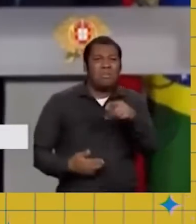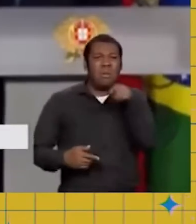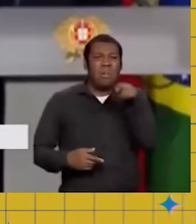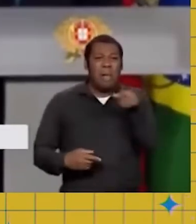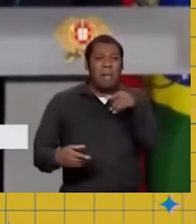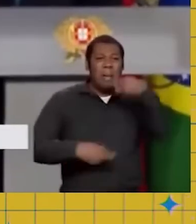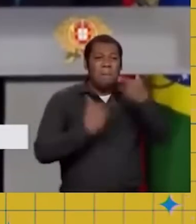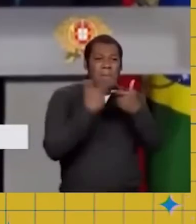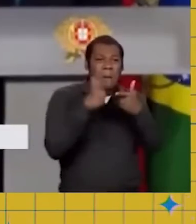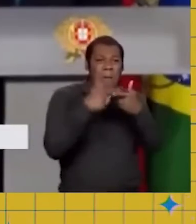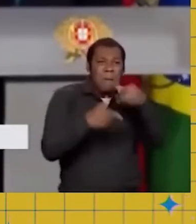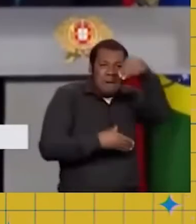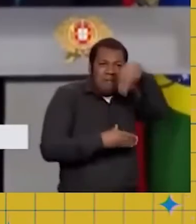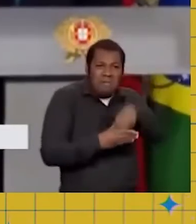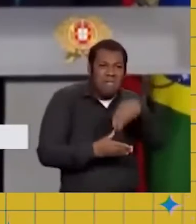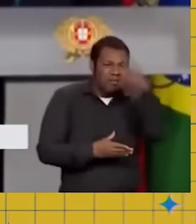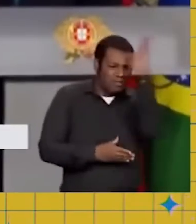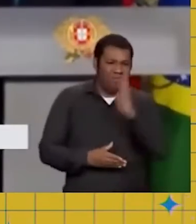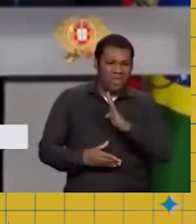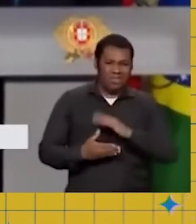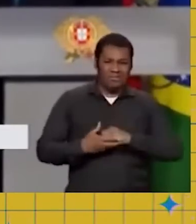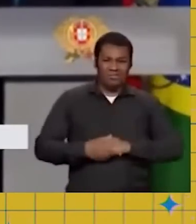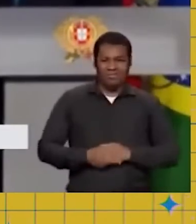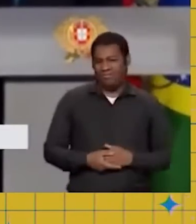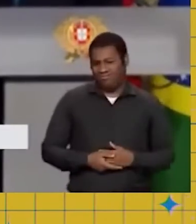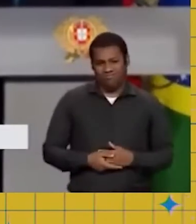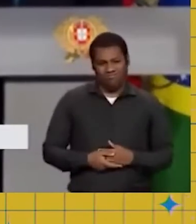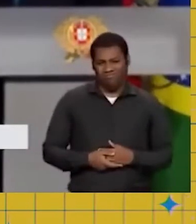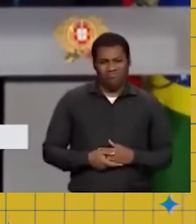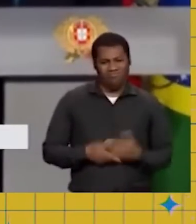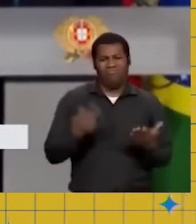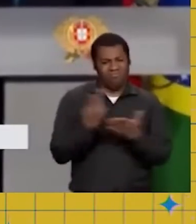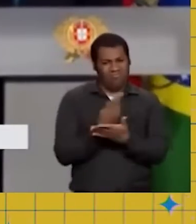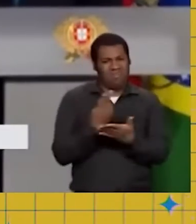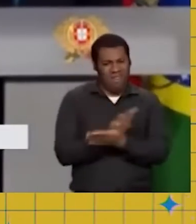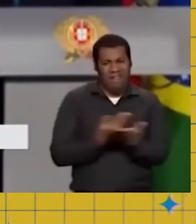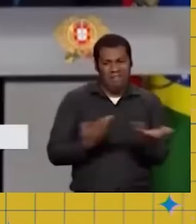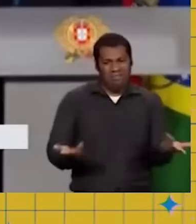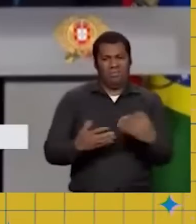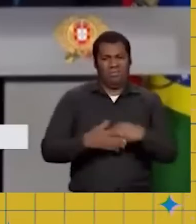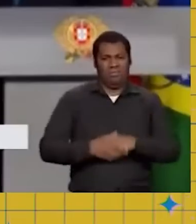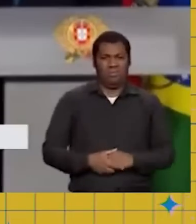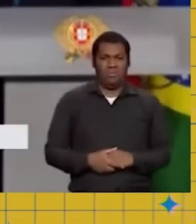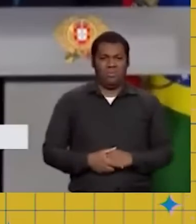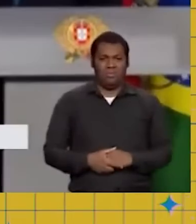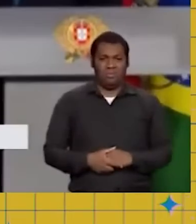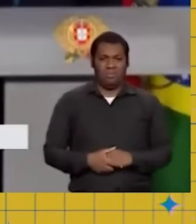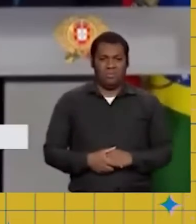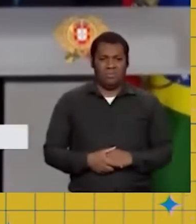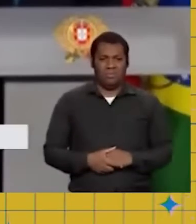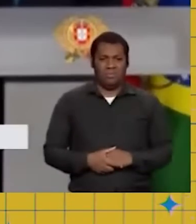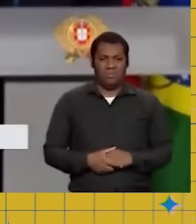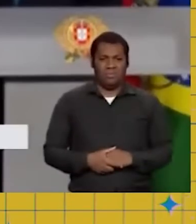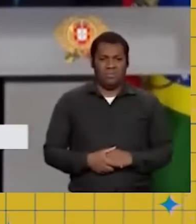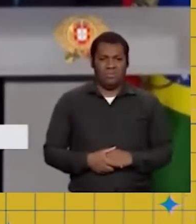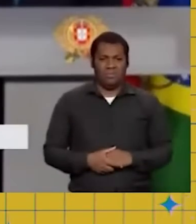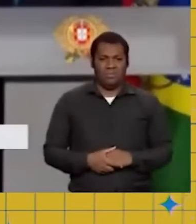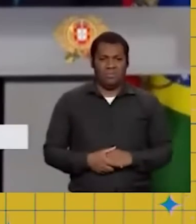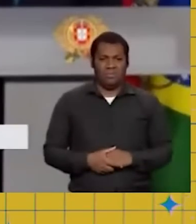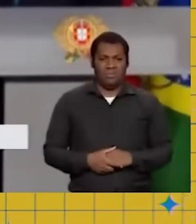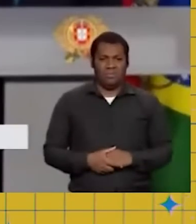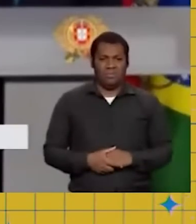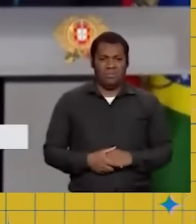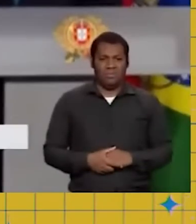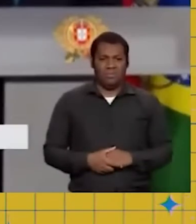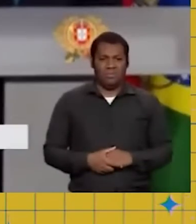problemas internos do Brasil. Não é muito justo para quem vai nos ouvir. Também não é justo com o